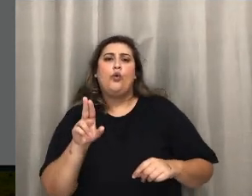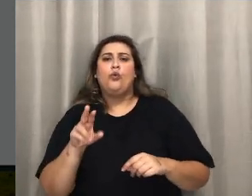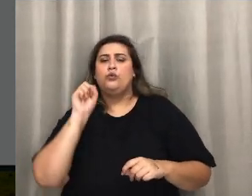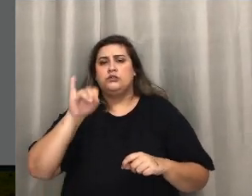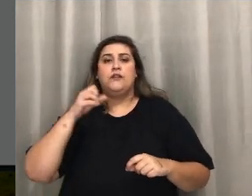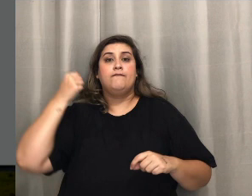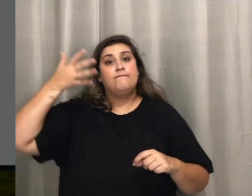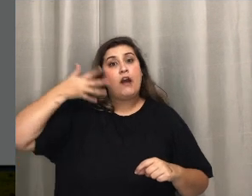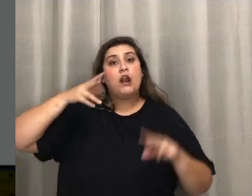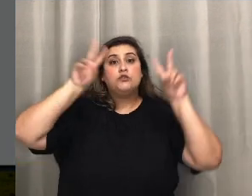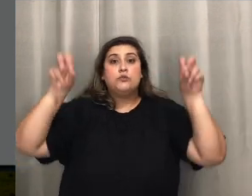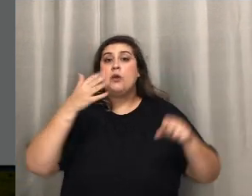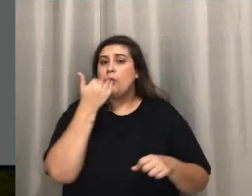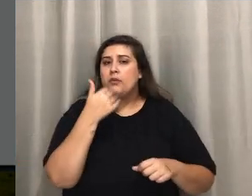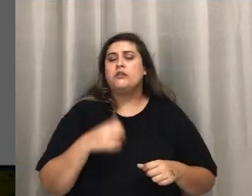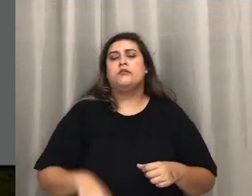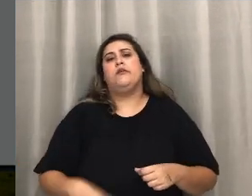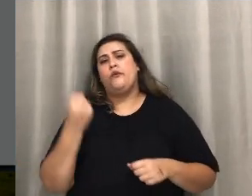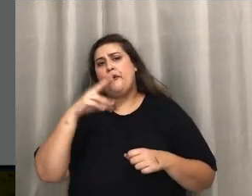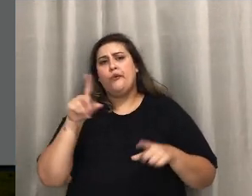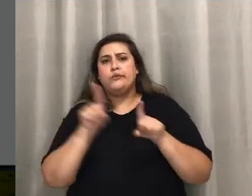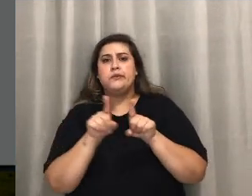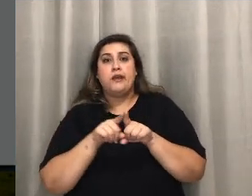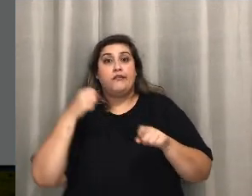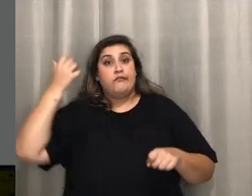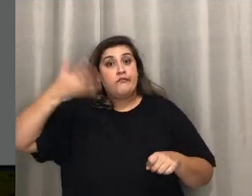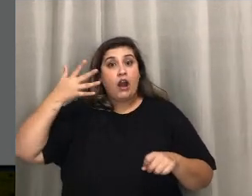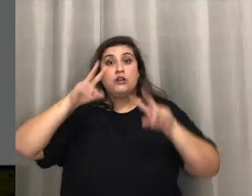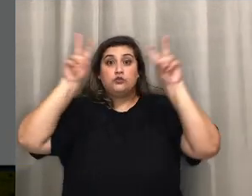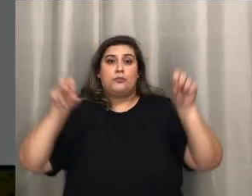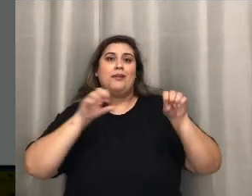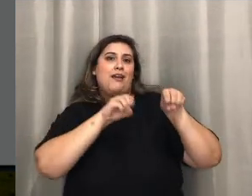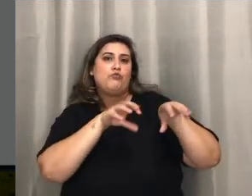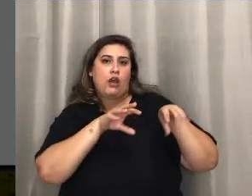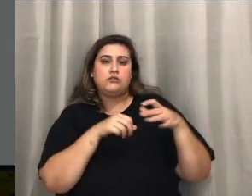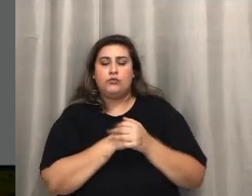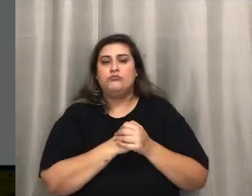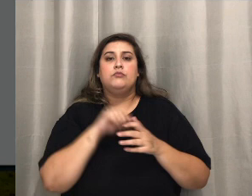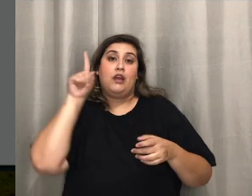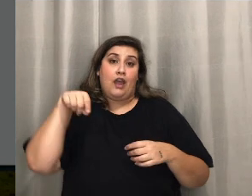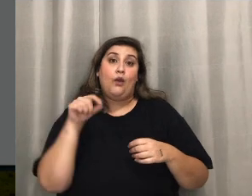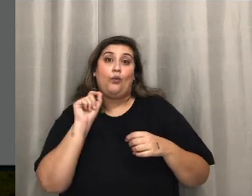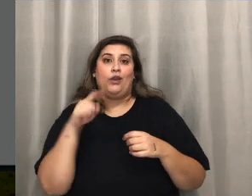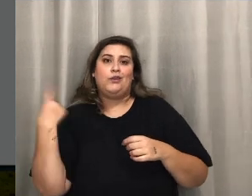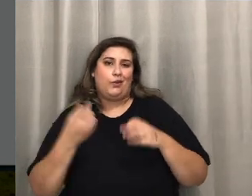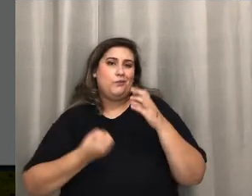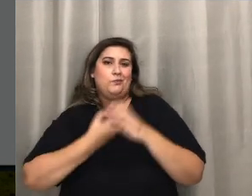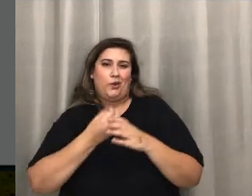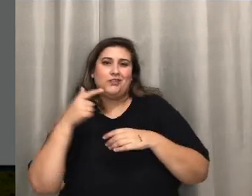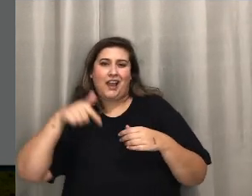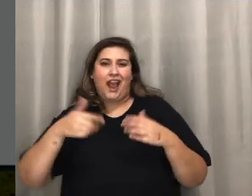esse arquivo, se é uma arte, se é uma fala sobre um tipo de comida ou ainda uma fala